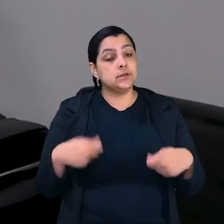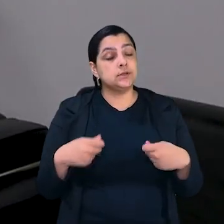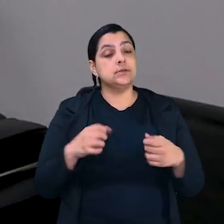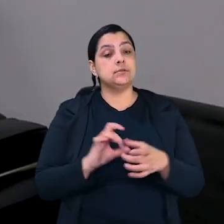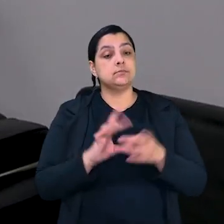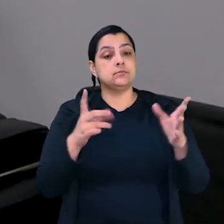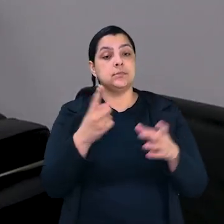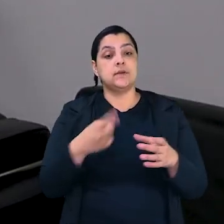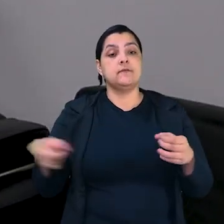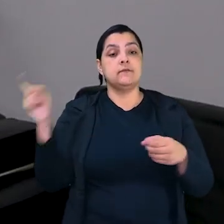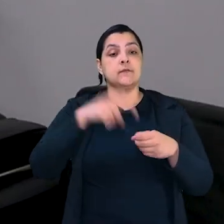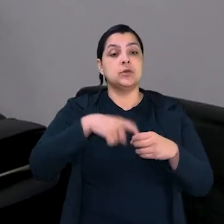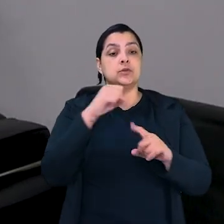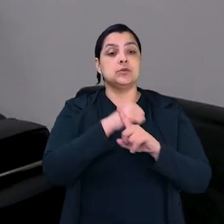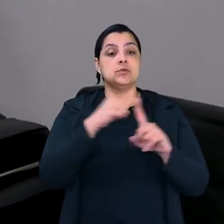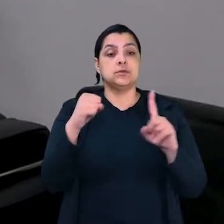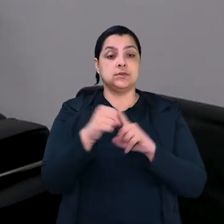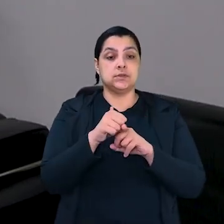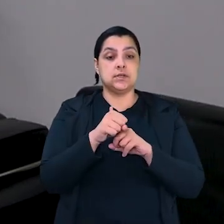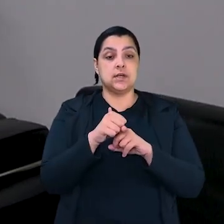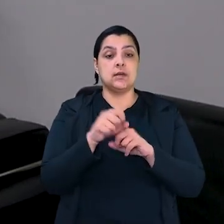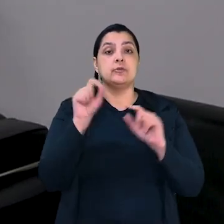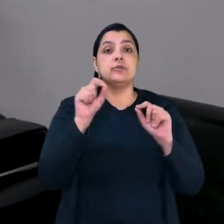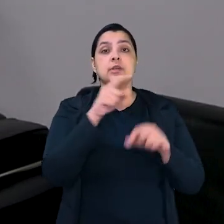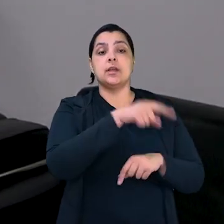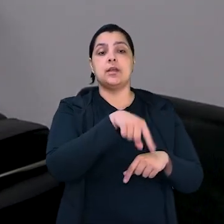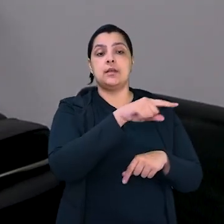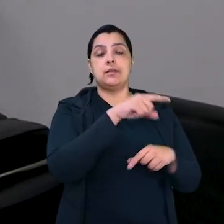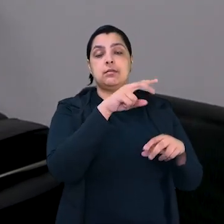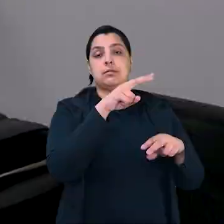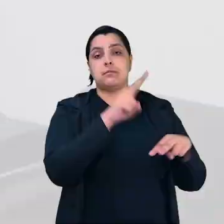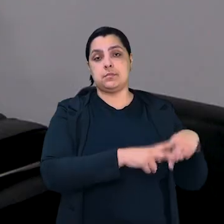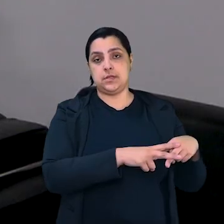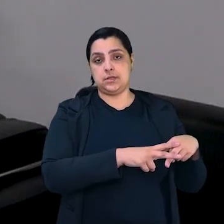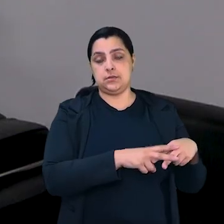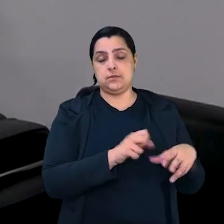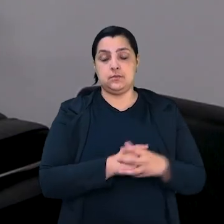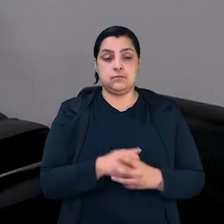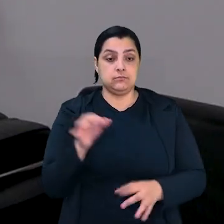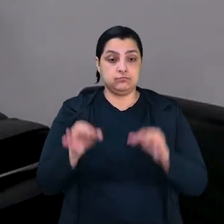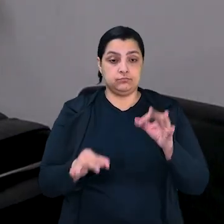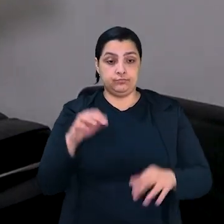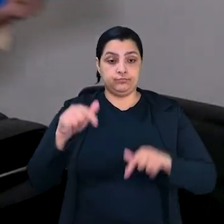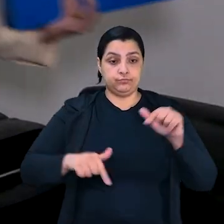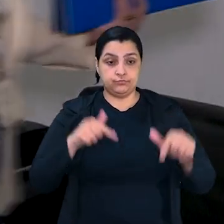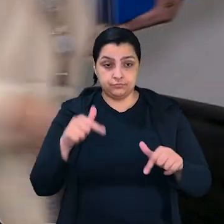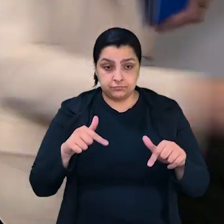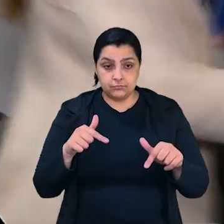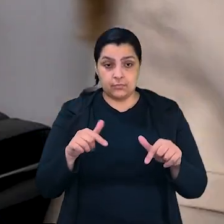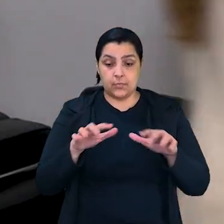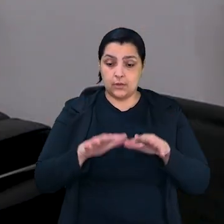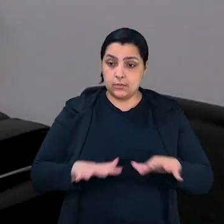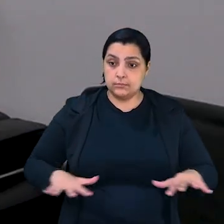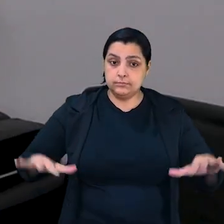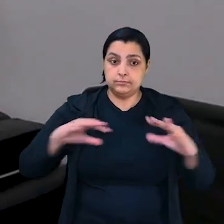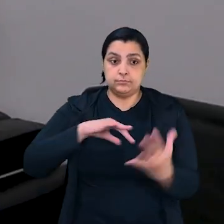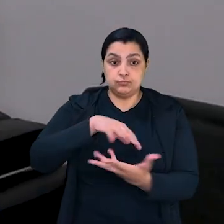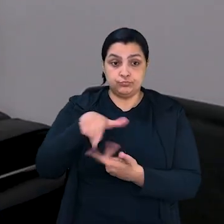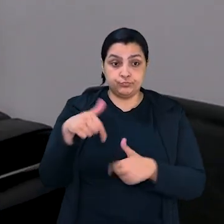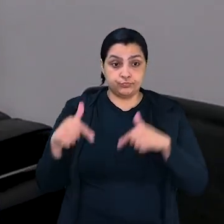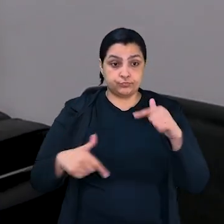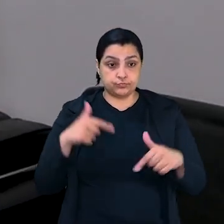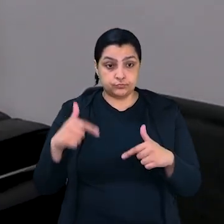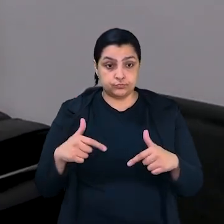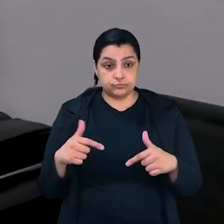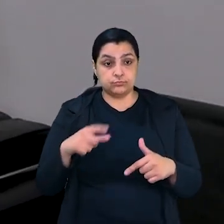que permitam a reinserção social dos apenados. A Justiça do Trabalho e toda a dimensão